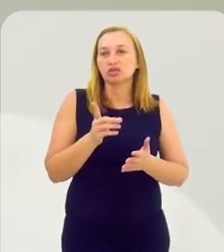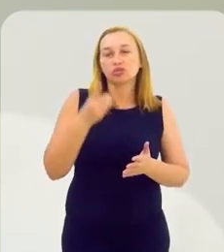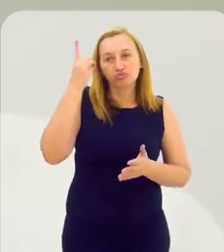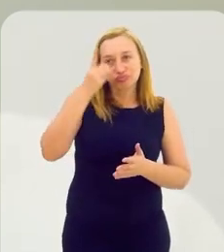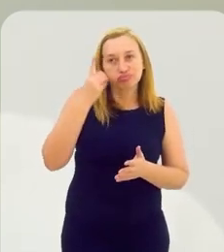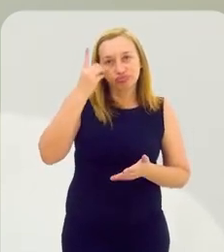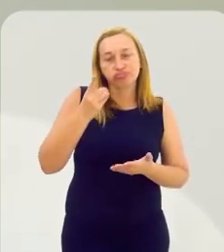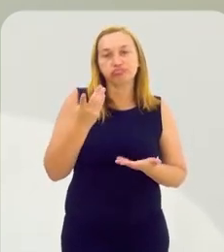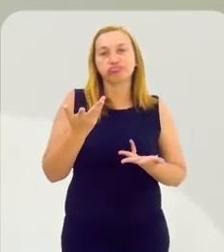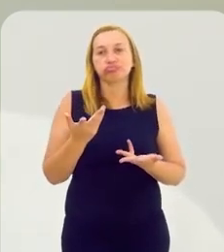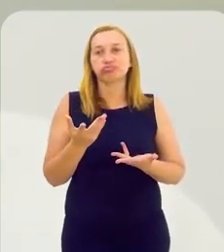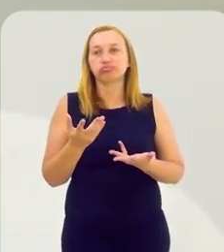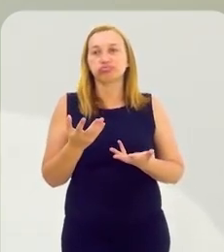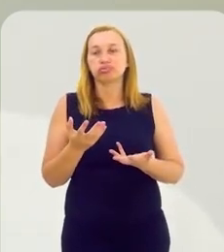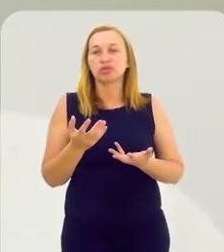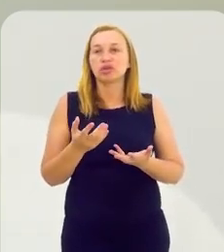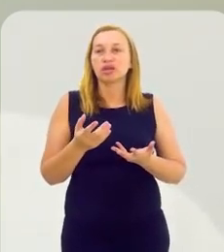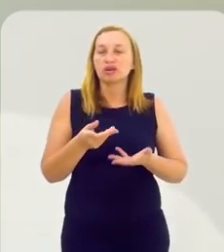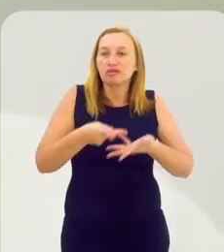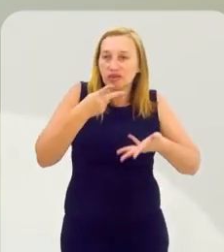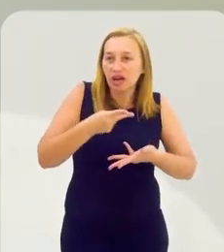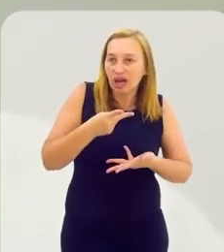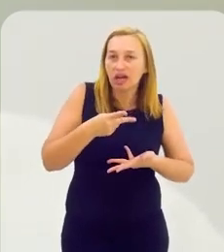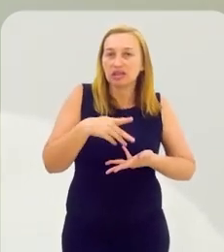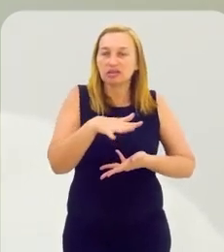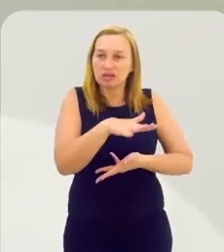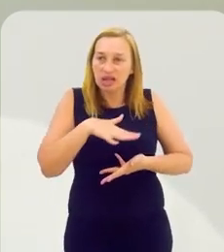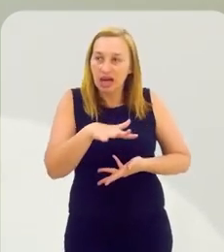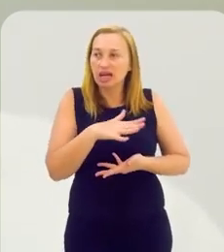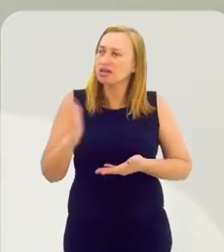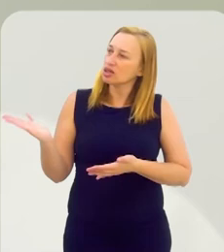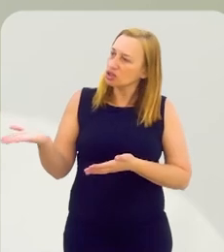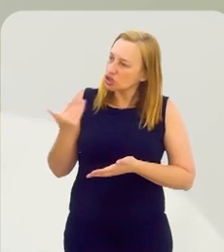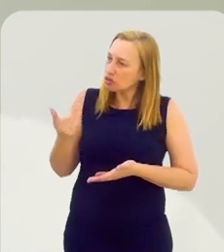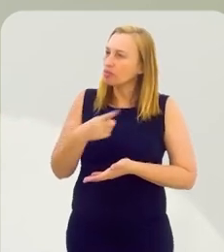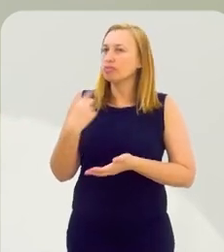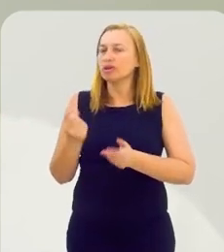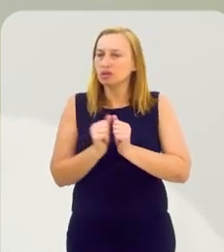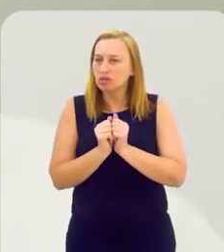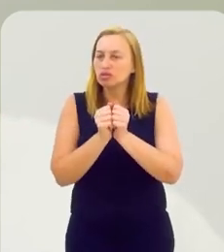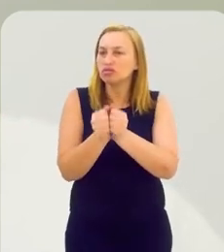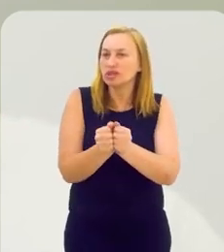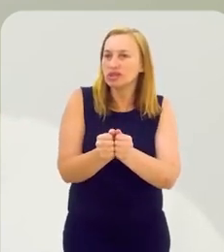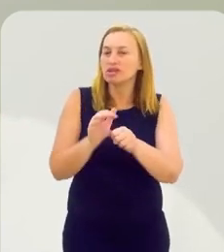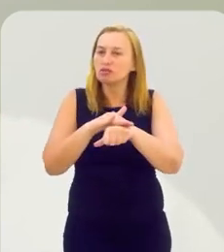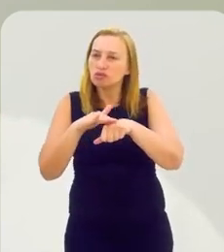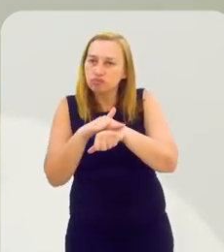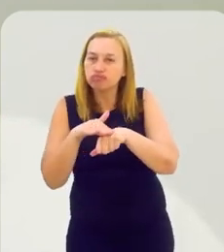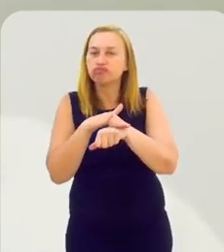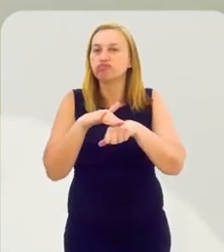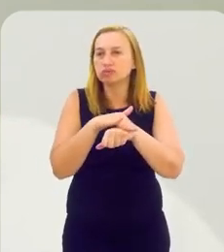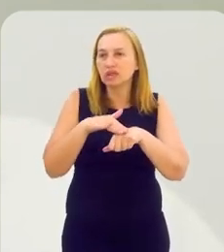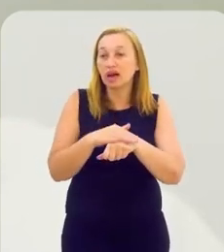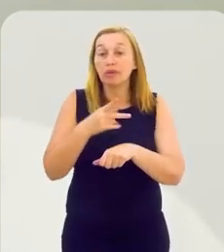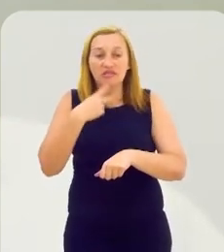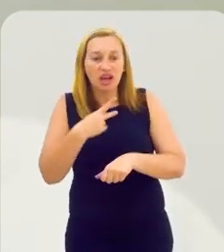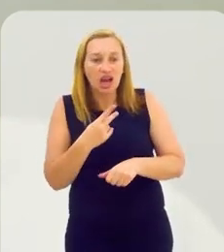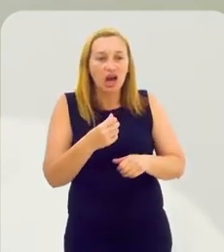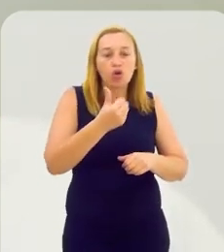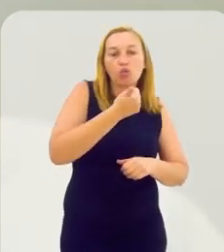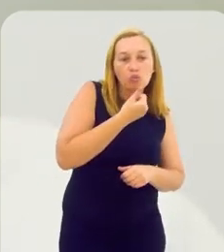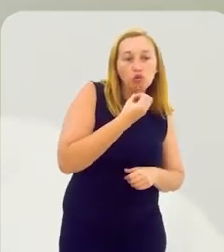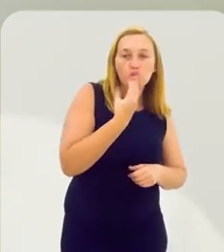deputado que vá tratar do nosso setor, chama a gente para conversar. A gente vai sentar, vai mostrar os impactos positivos e negativos, vai